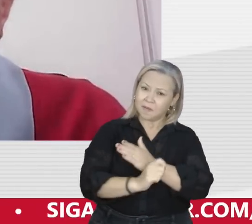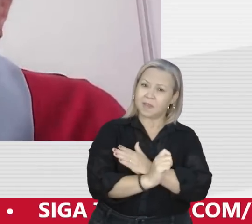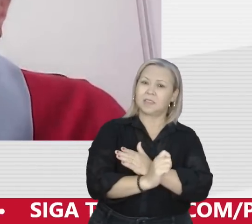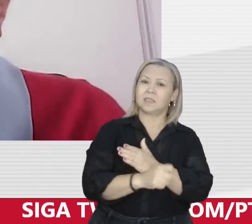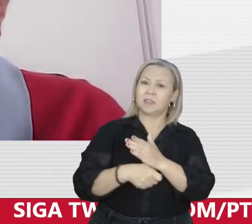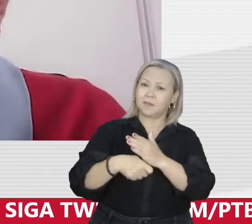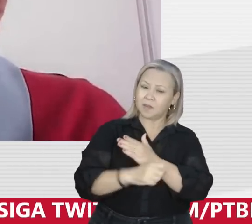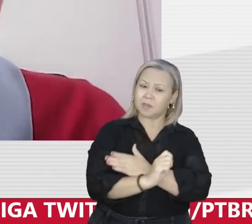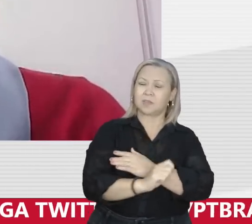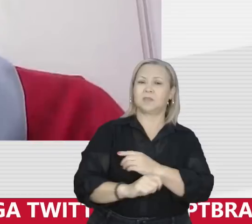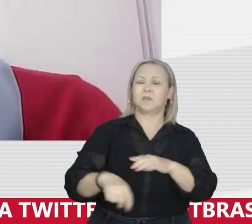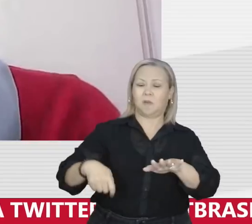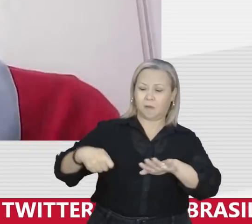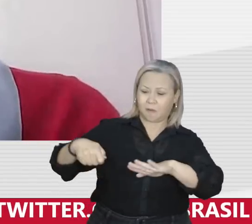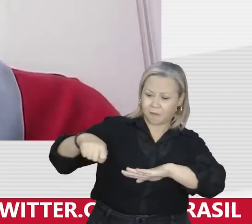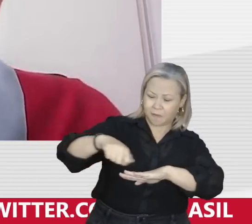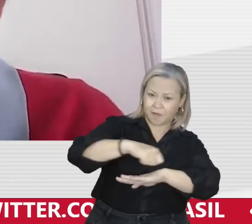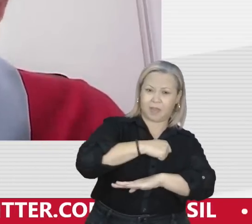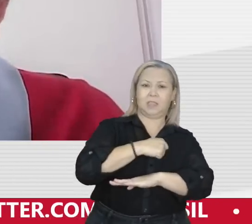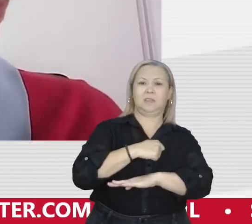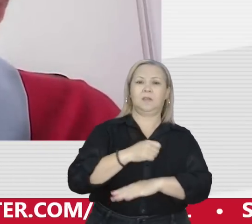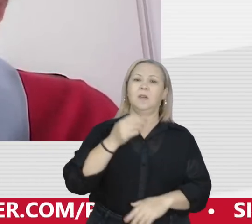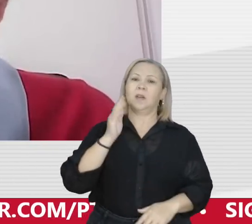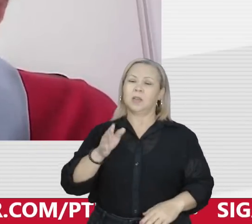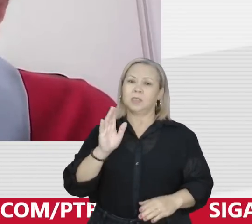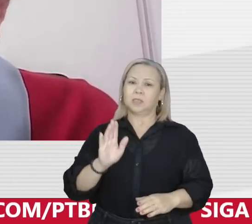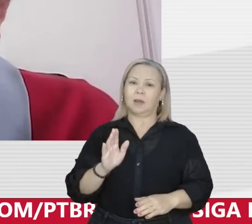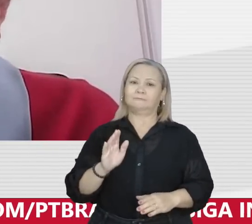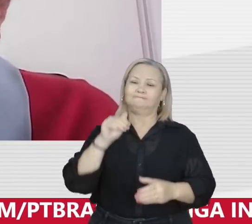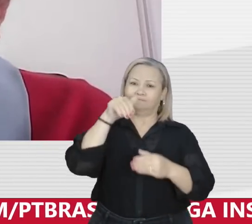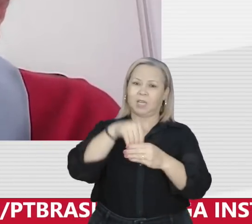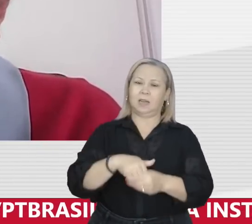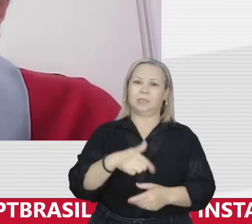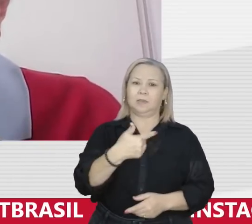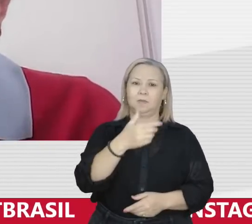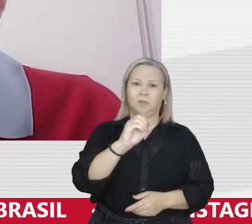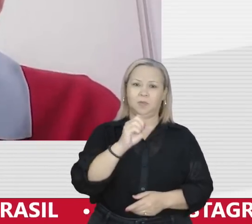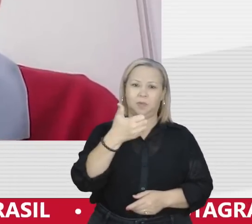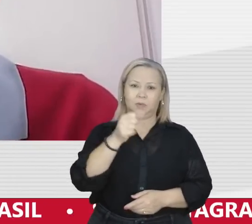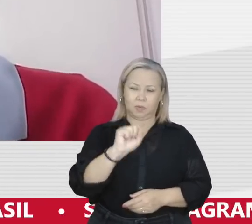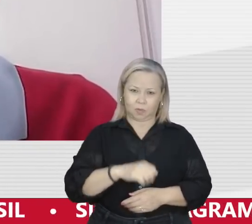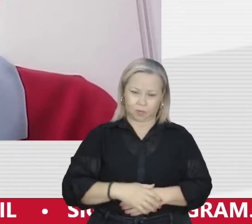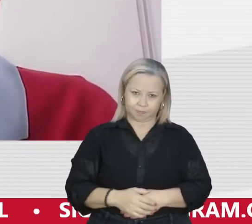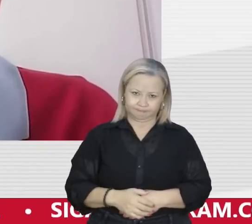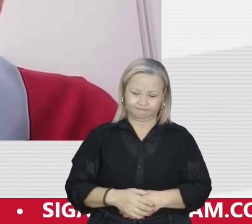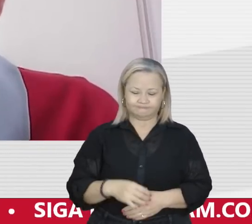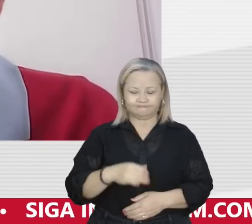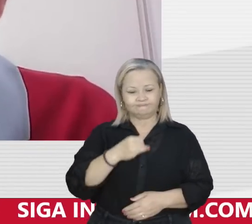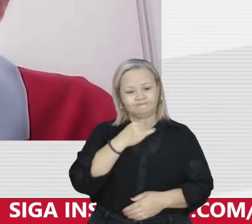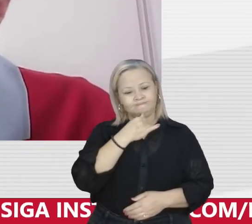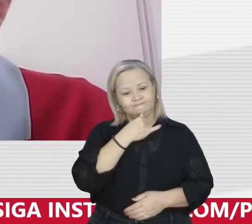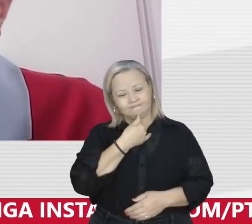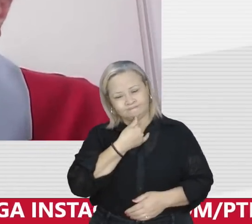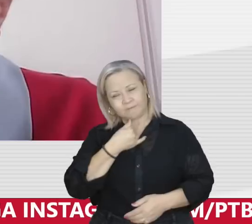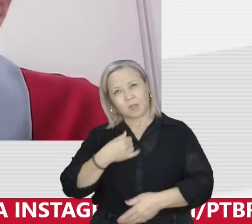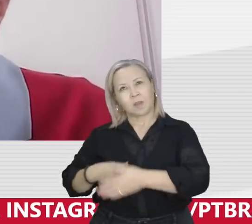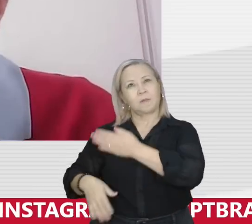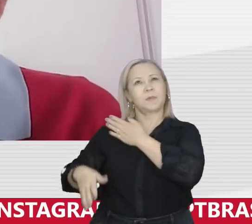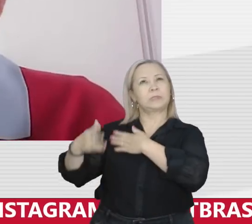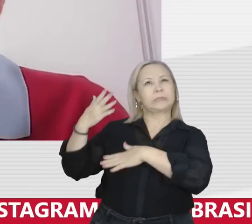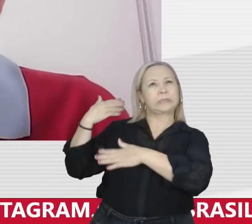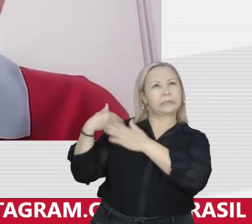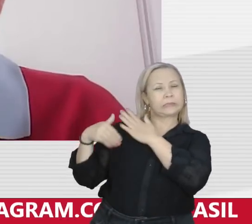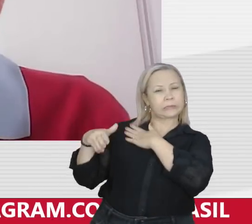de fake news do Bolsonaro já na eleição de 18. Né? Infelizmente, naquela